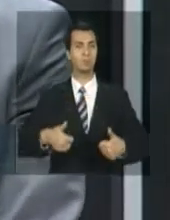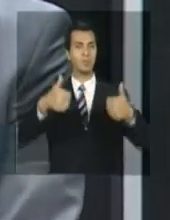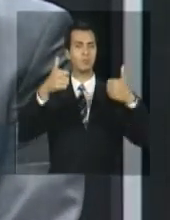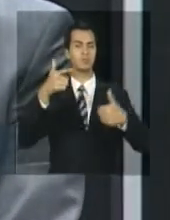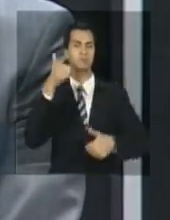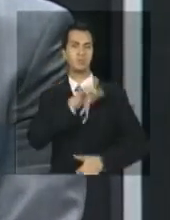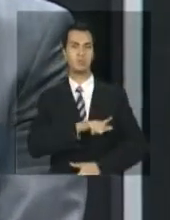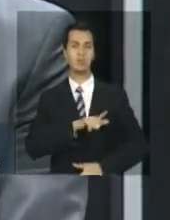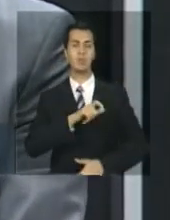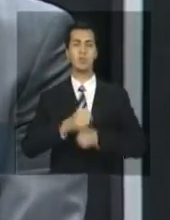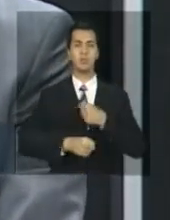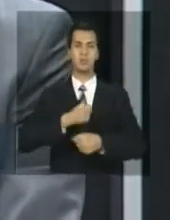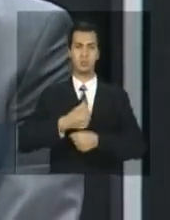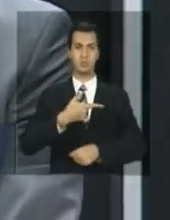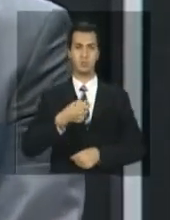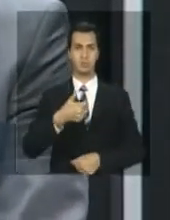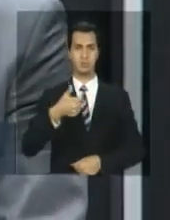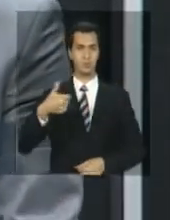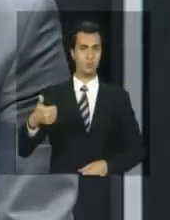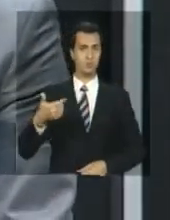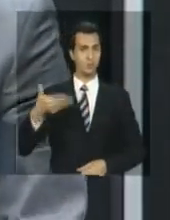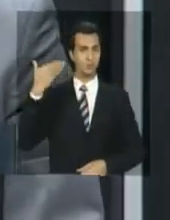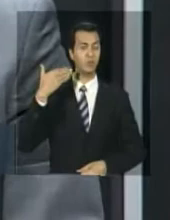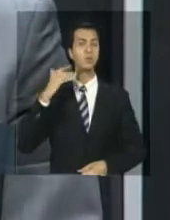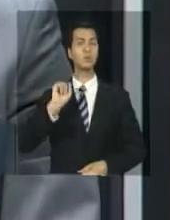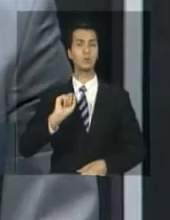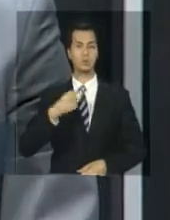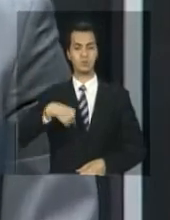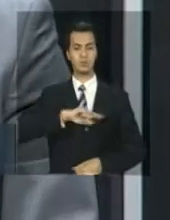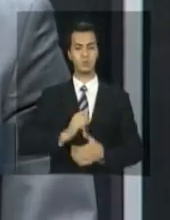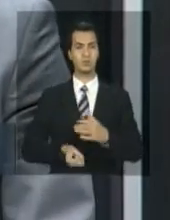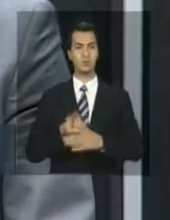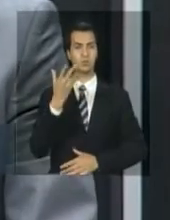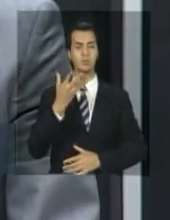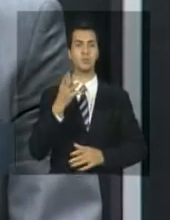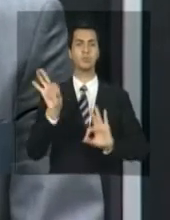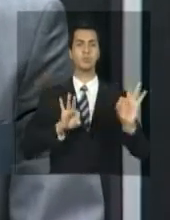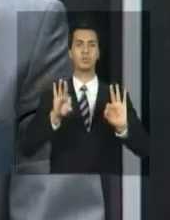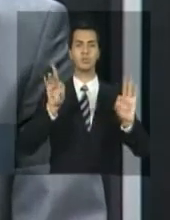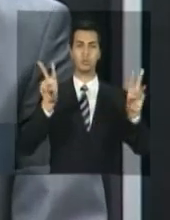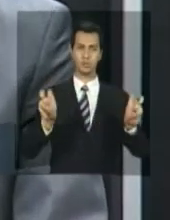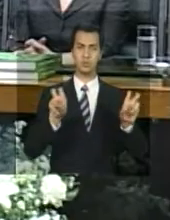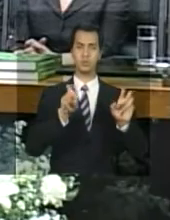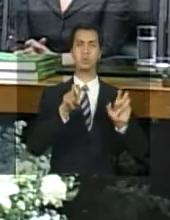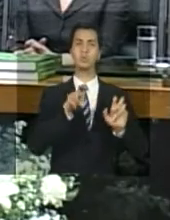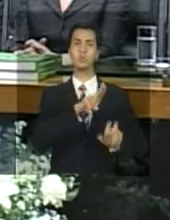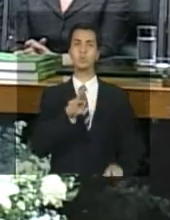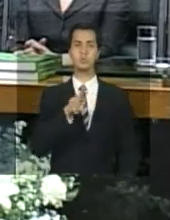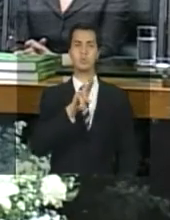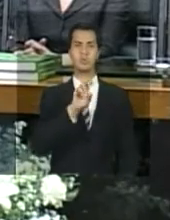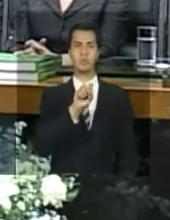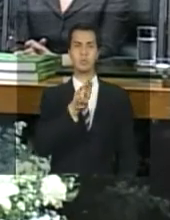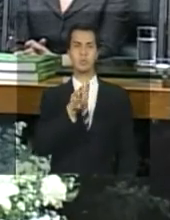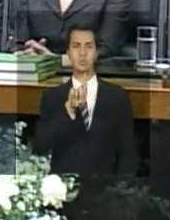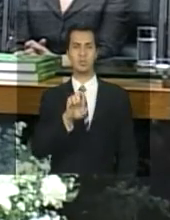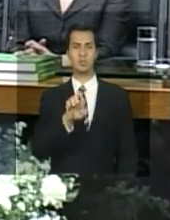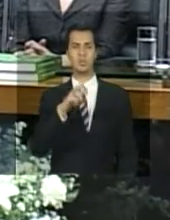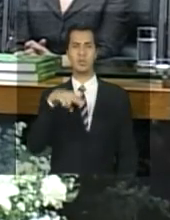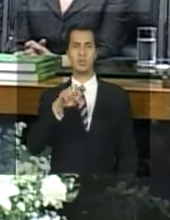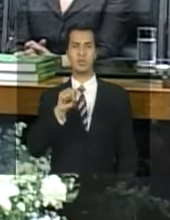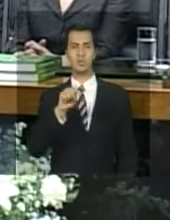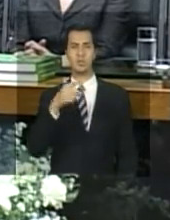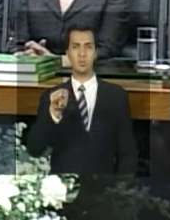Em fevereiro de 2011, lançamos o programa Saúde Não Tem Preço, que até dezembro já havia